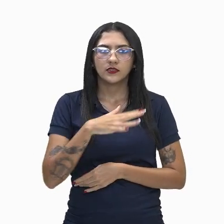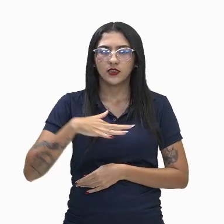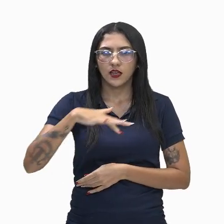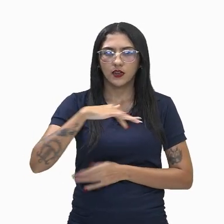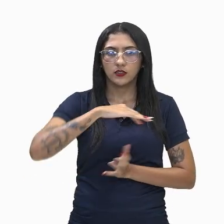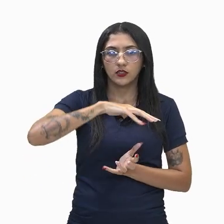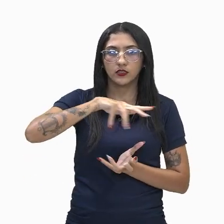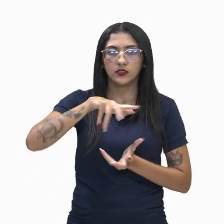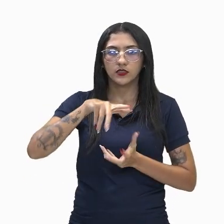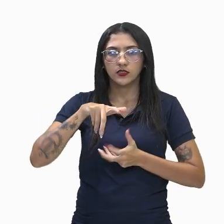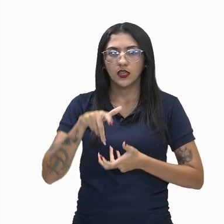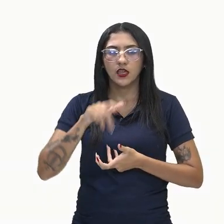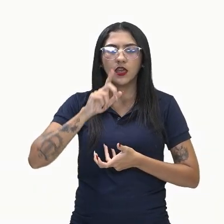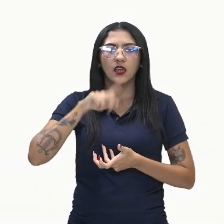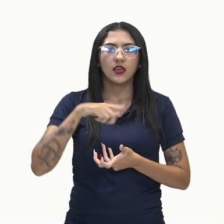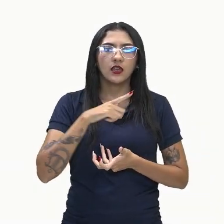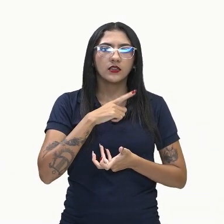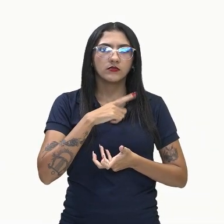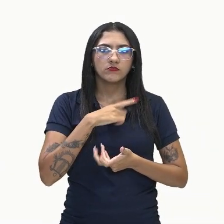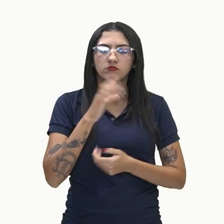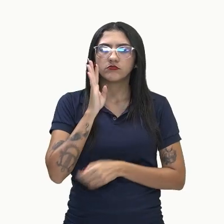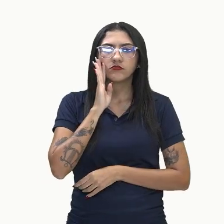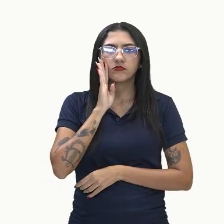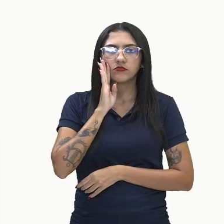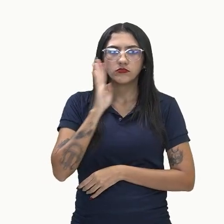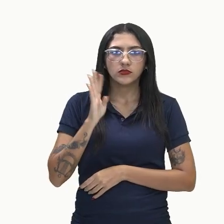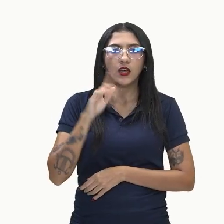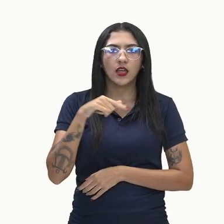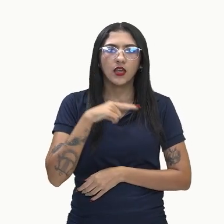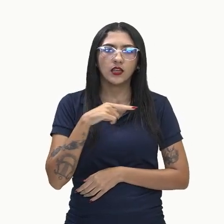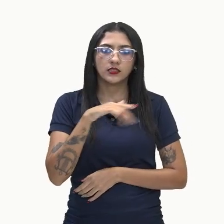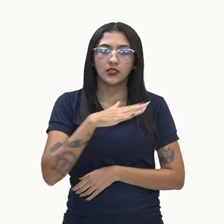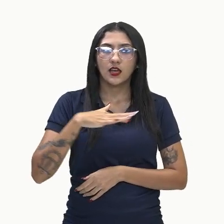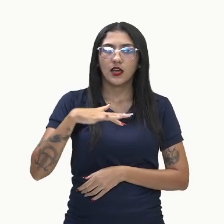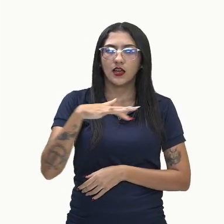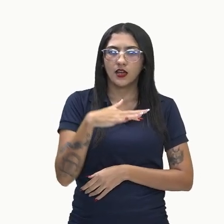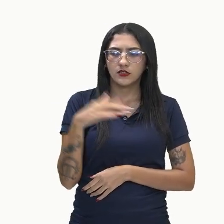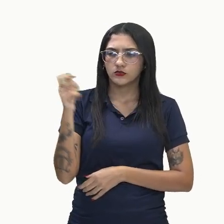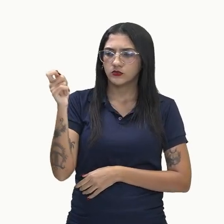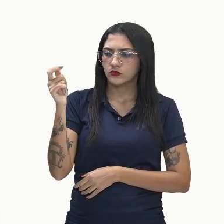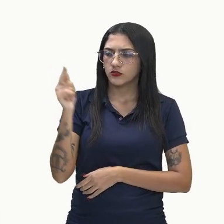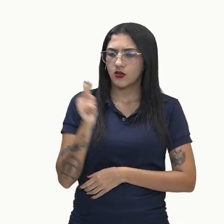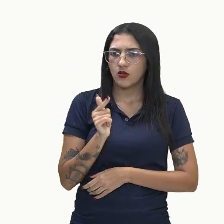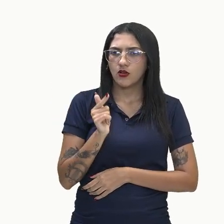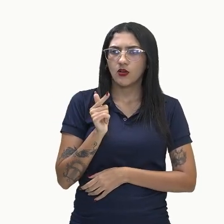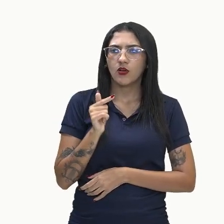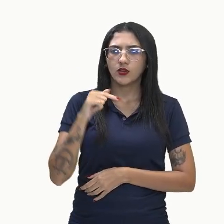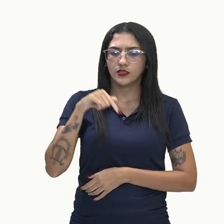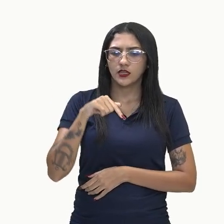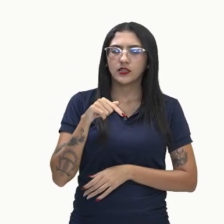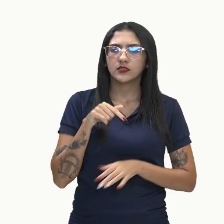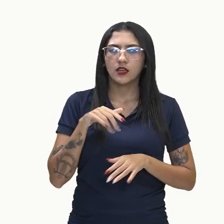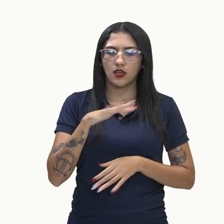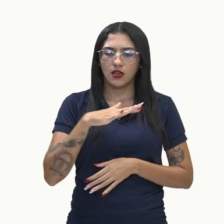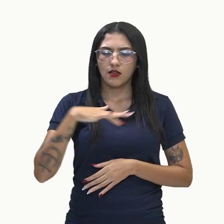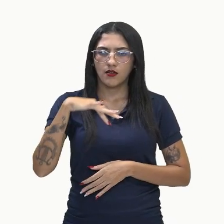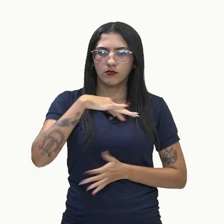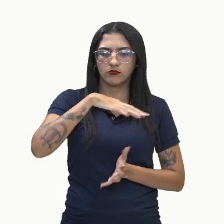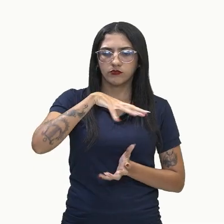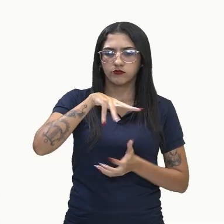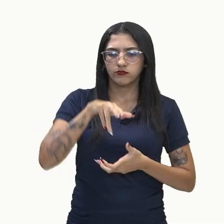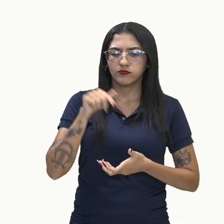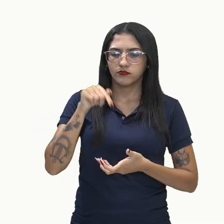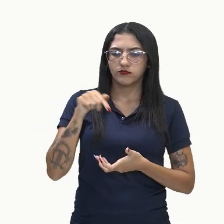raios solares, né? É justamente essa faixa que está aí na linha do Equador, que é justamente